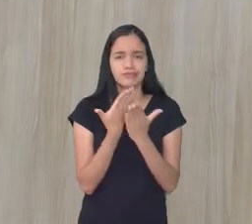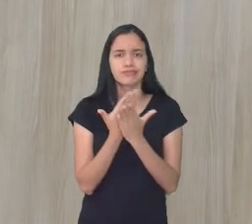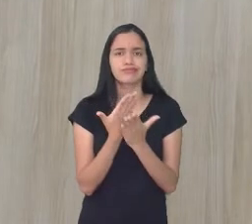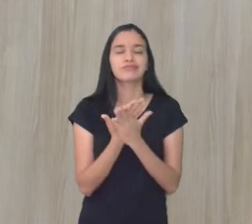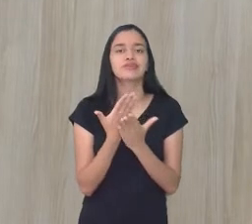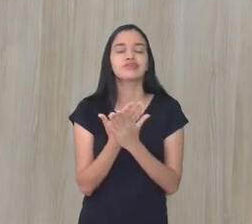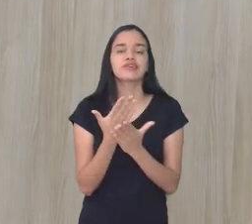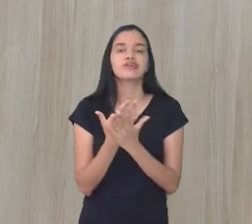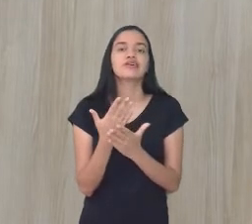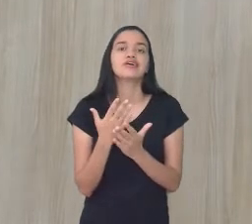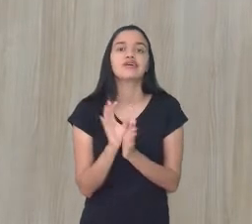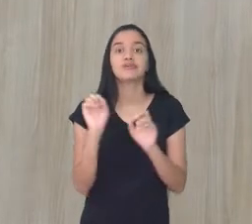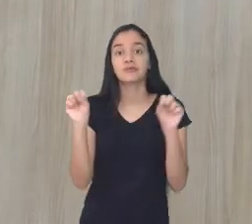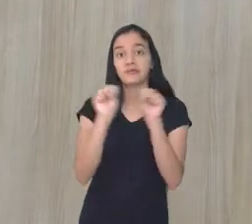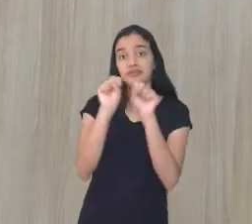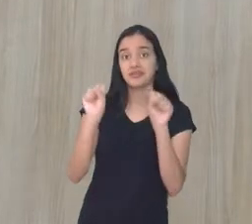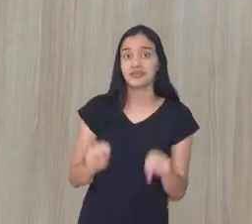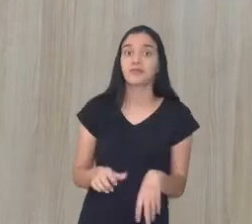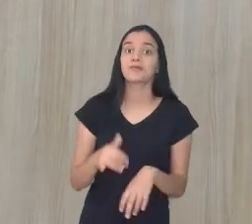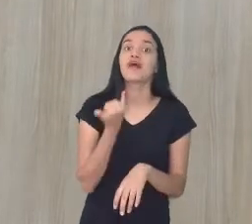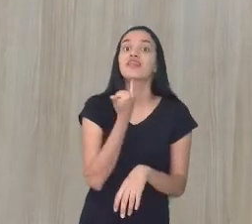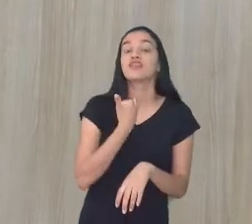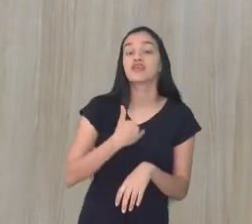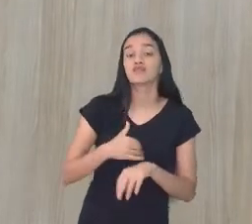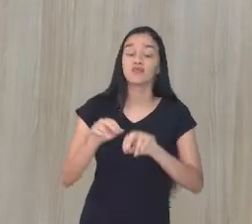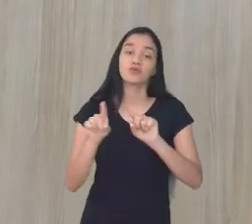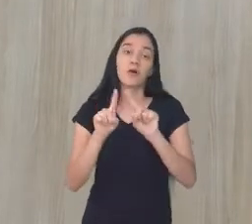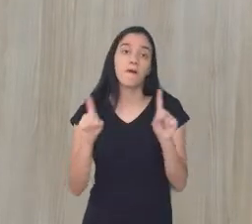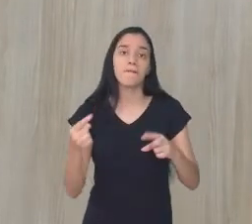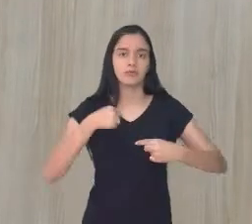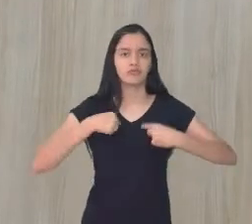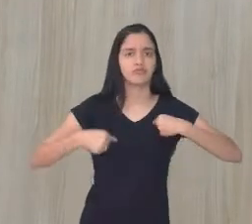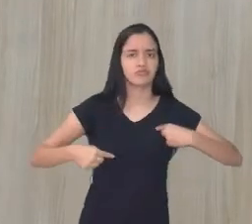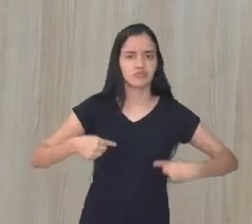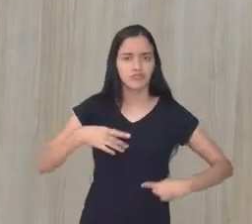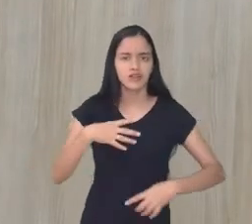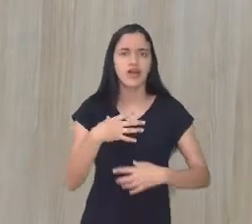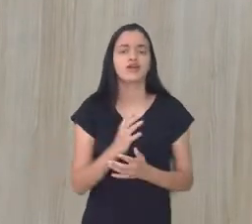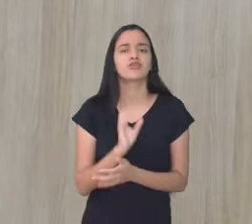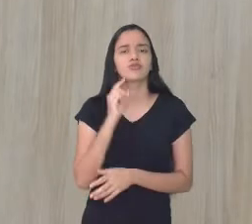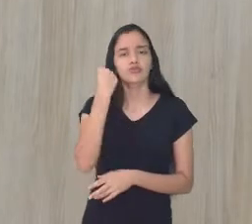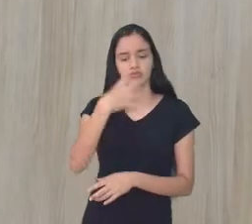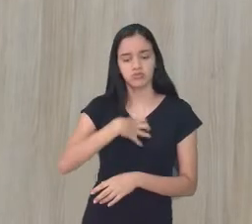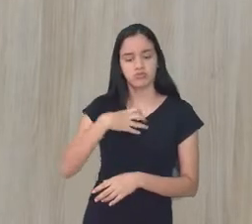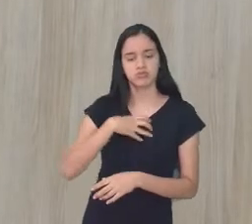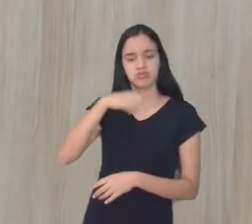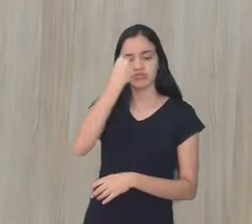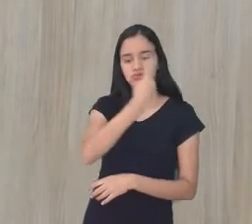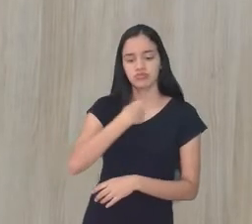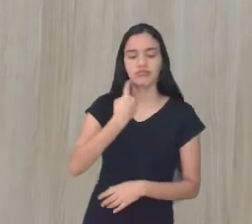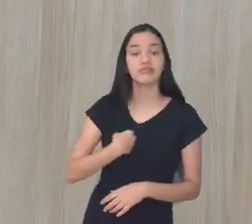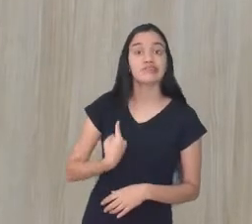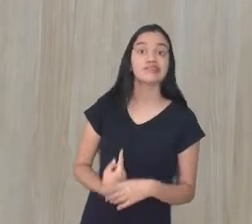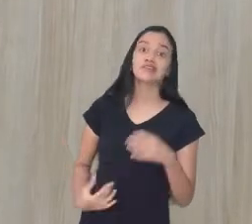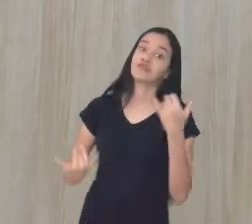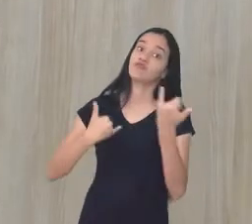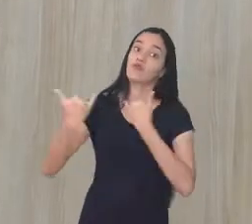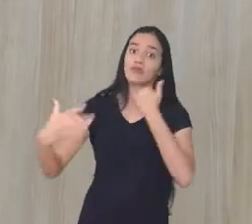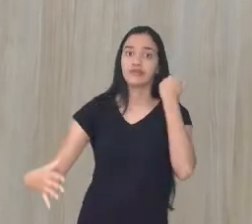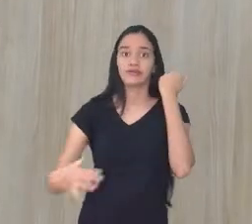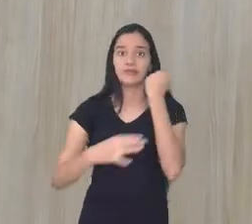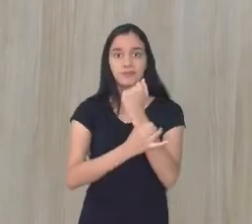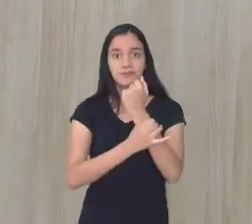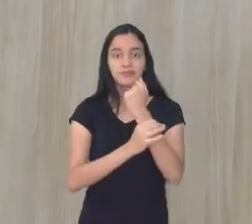no sistema nervoso. Porém, os órgãos dos sentidos, ele está trazendo informações precisas, seguras,